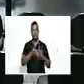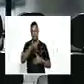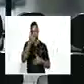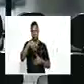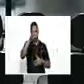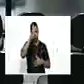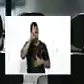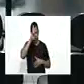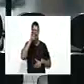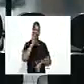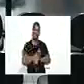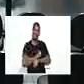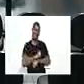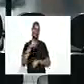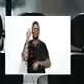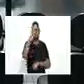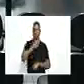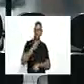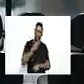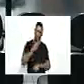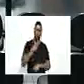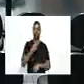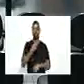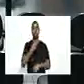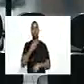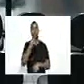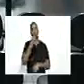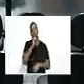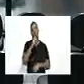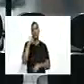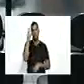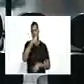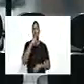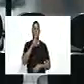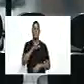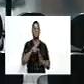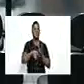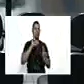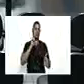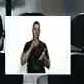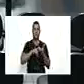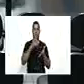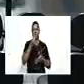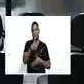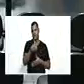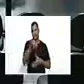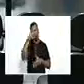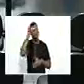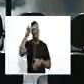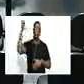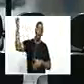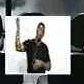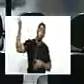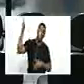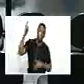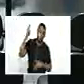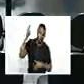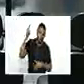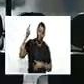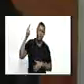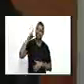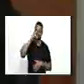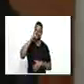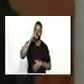almoço pega mais 2 horas 1 hora3 né faz as 8 horas mas começando um pouco mais cedo exatamente para evitar esse sol mais forte durante o